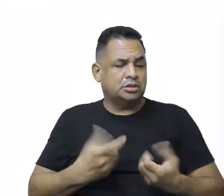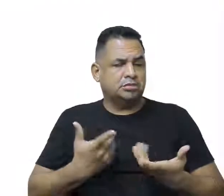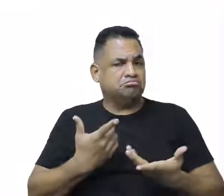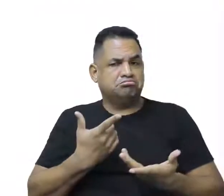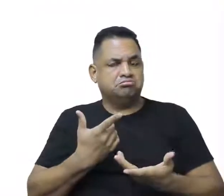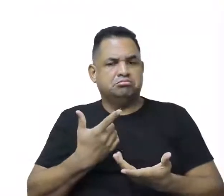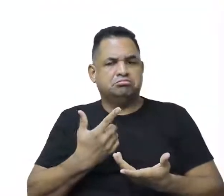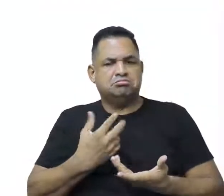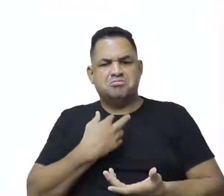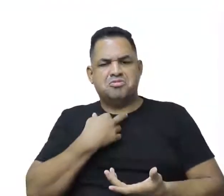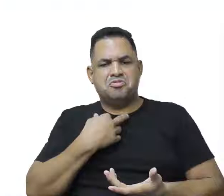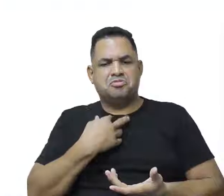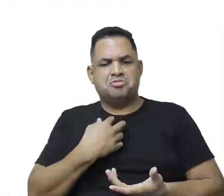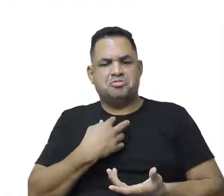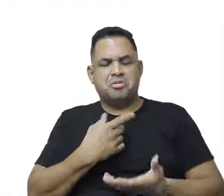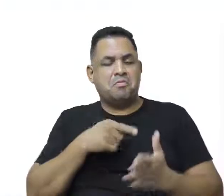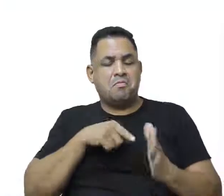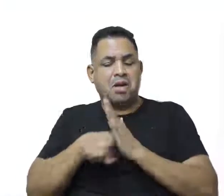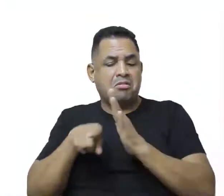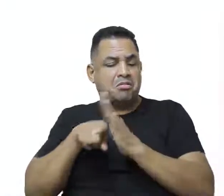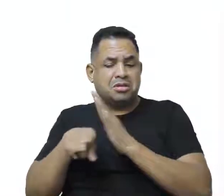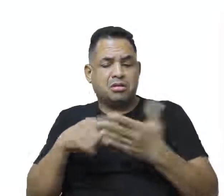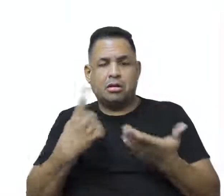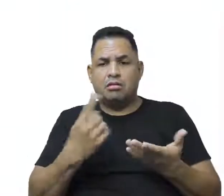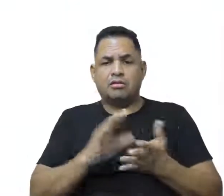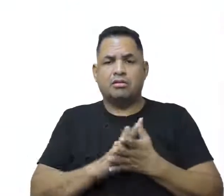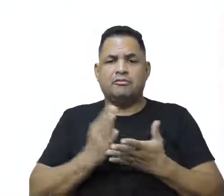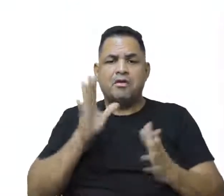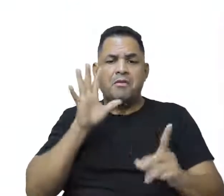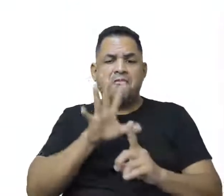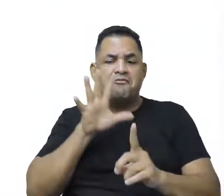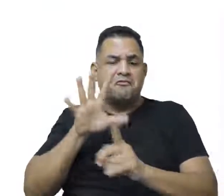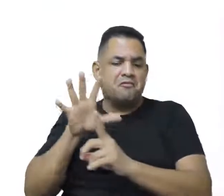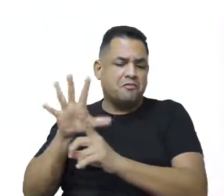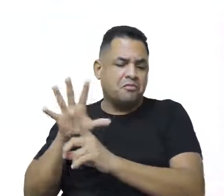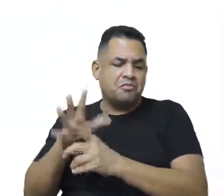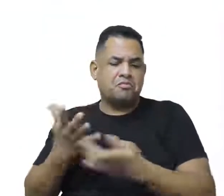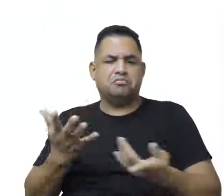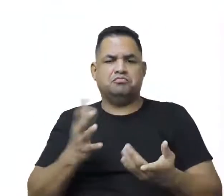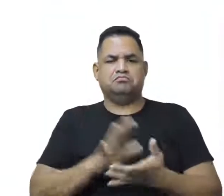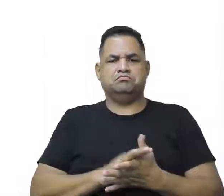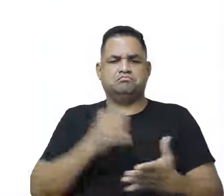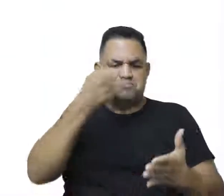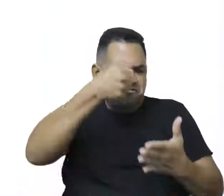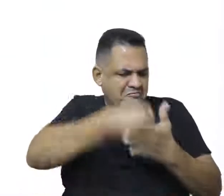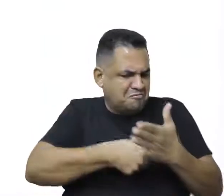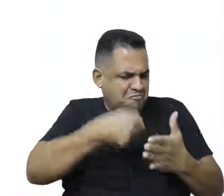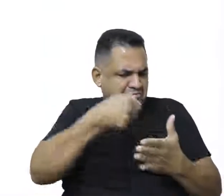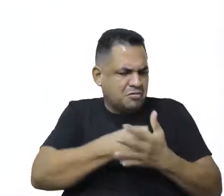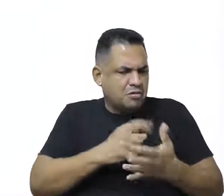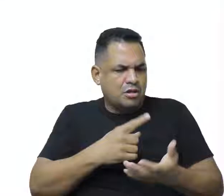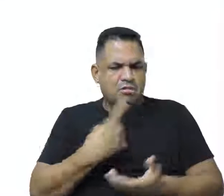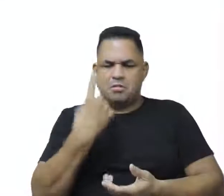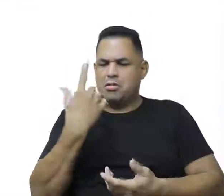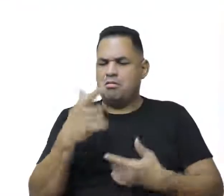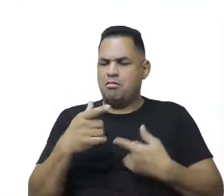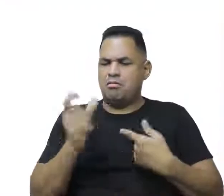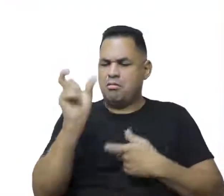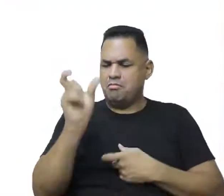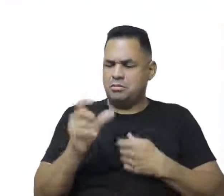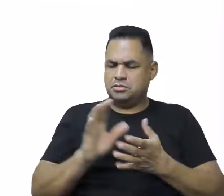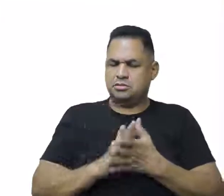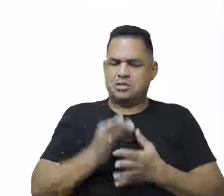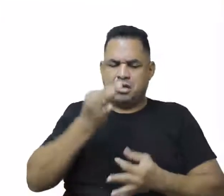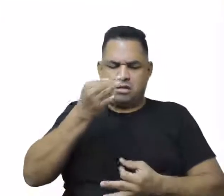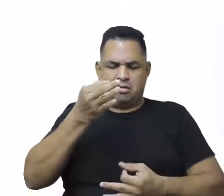no nosso dia a dia e que foi imposto por alguém. Alguém quis que aquilo fosse visto como certo, como